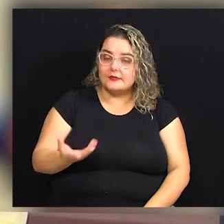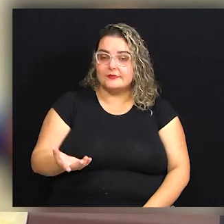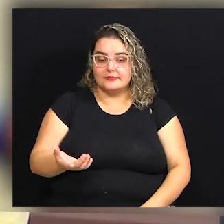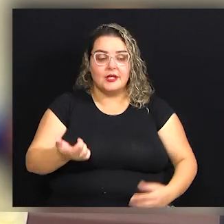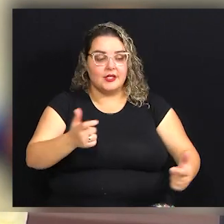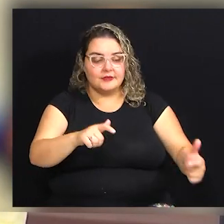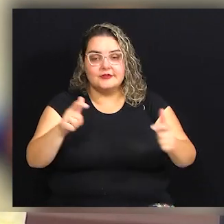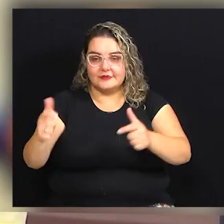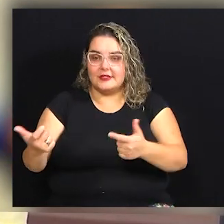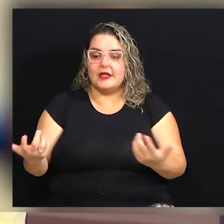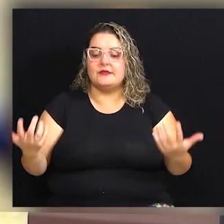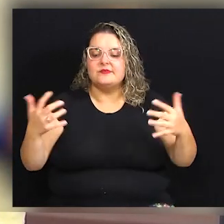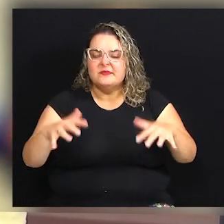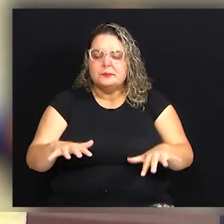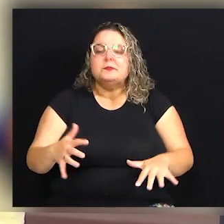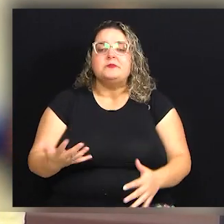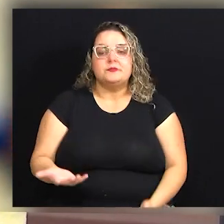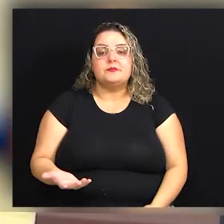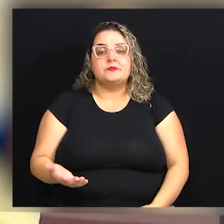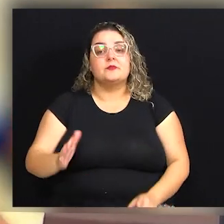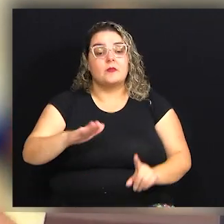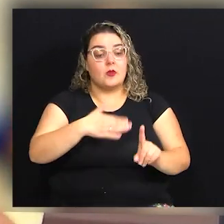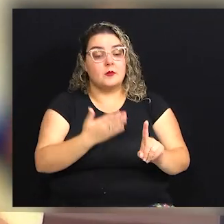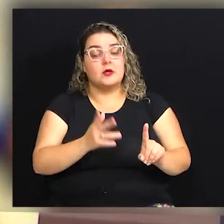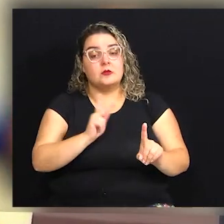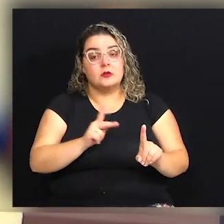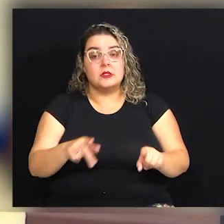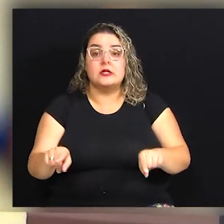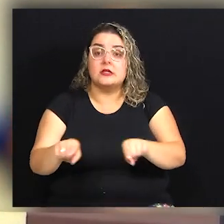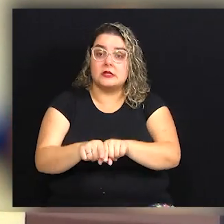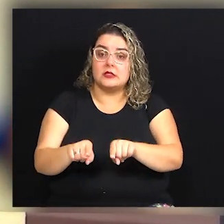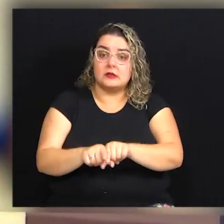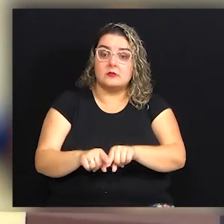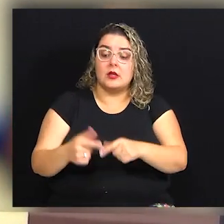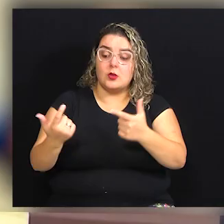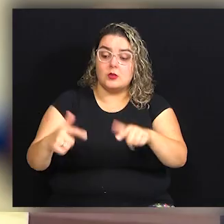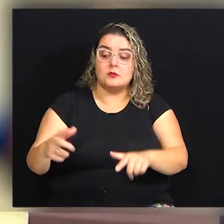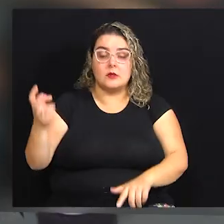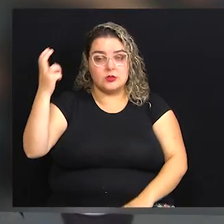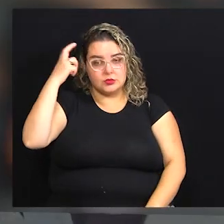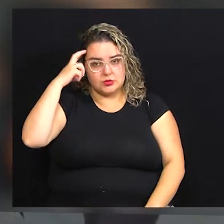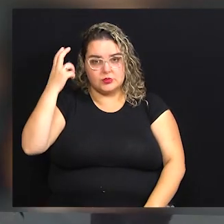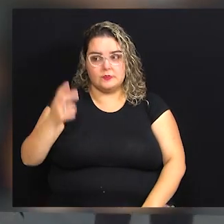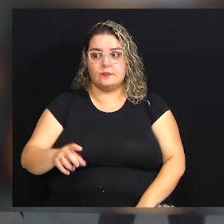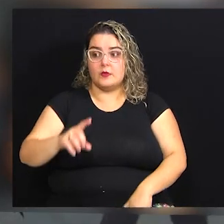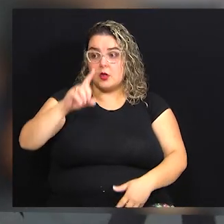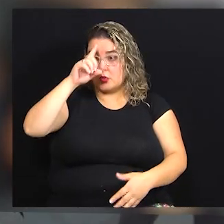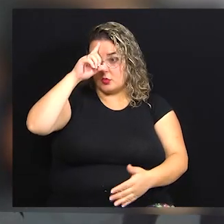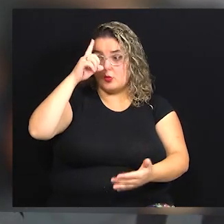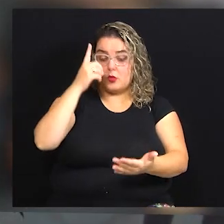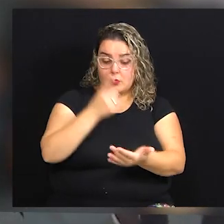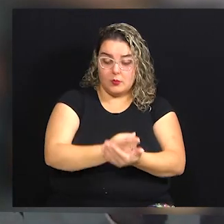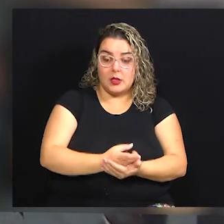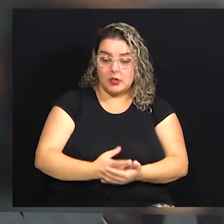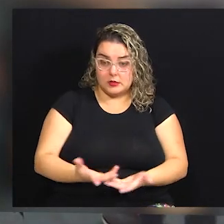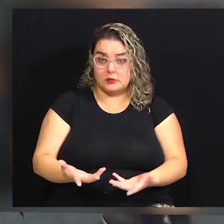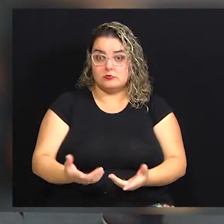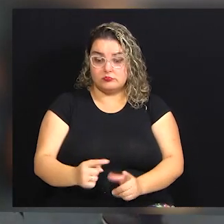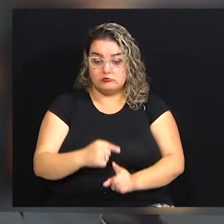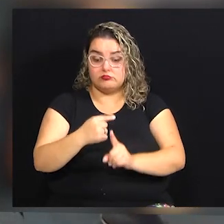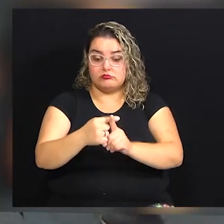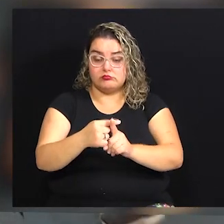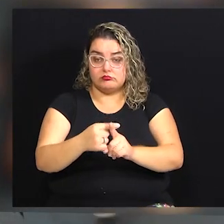espaço consistente aqui, homenageando o professor e também sendo um espaço cultural. Tomada de decisão,